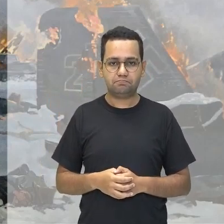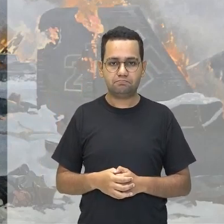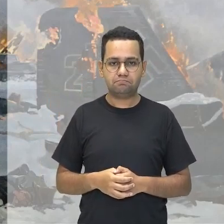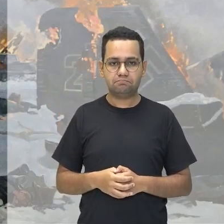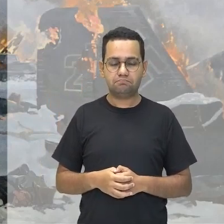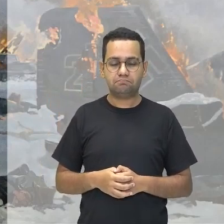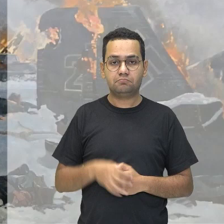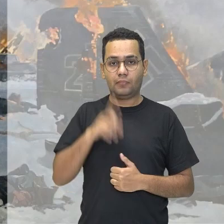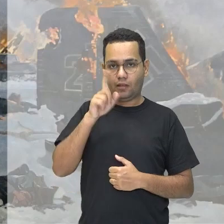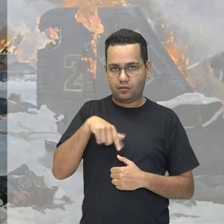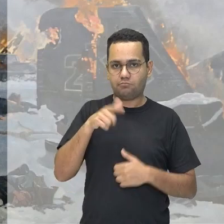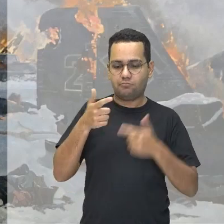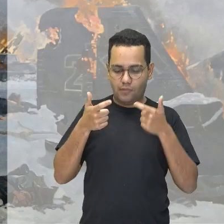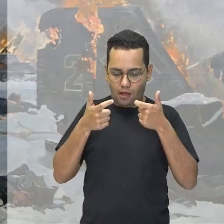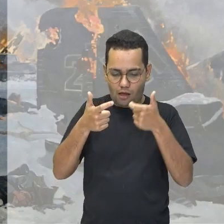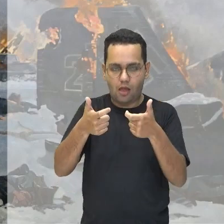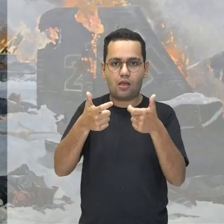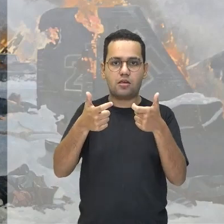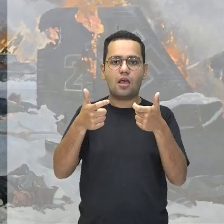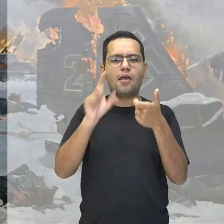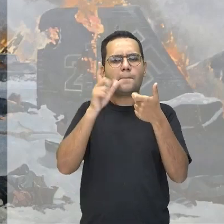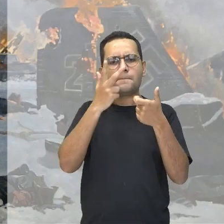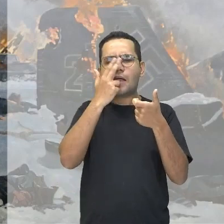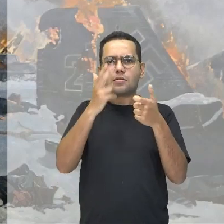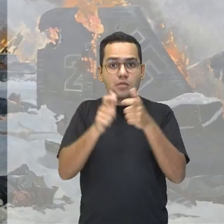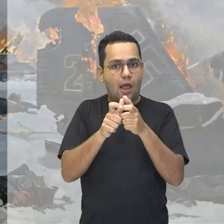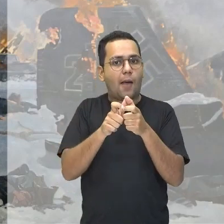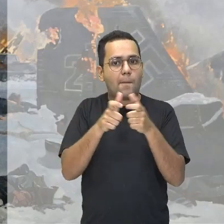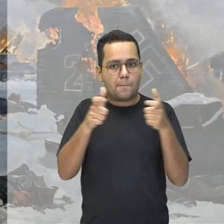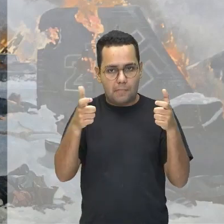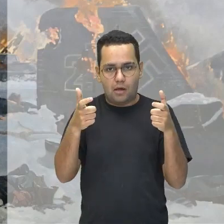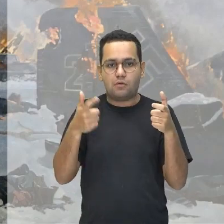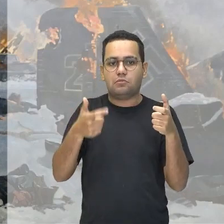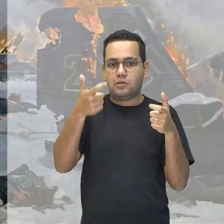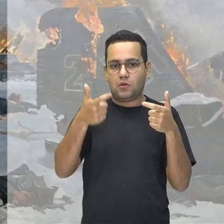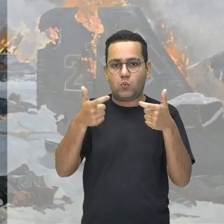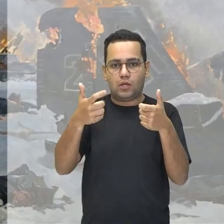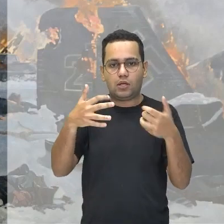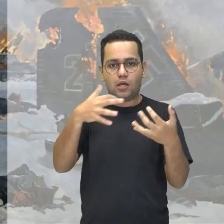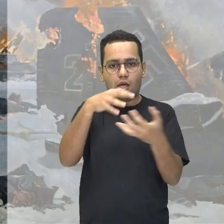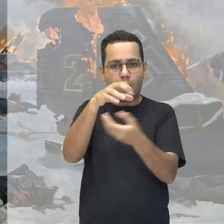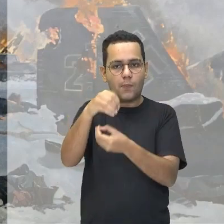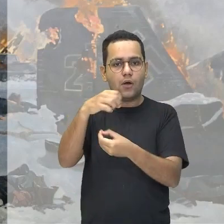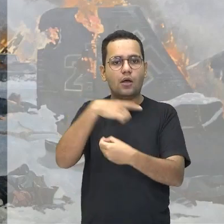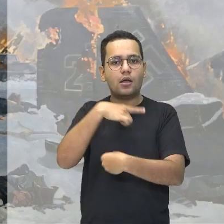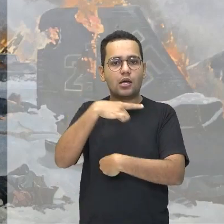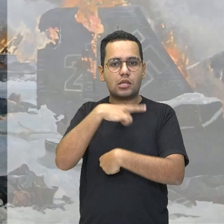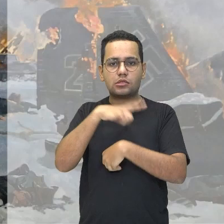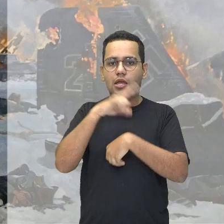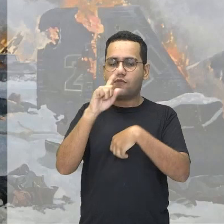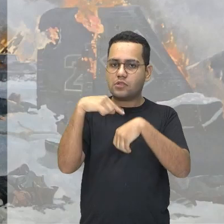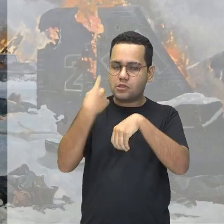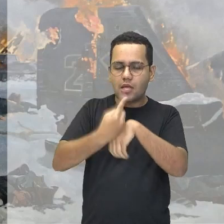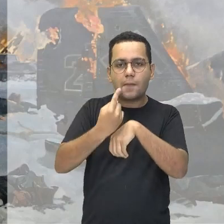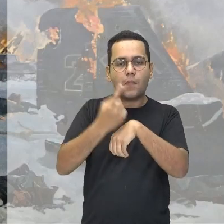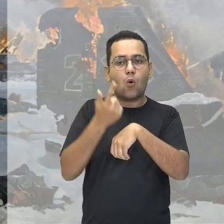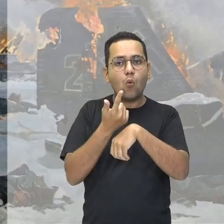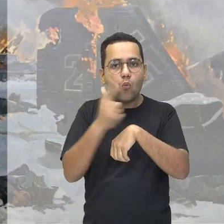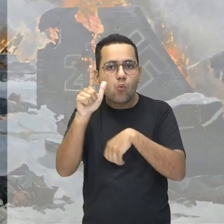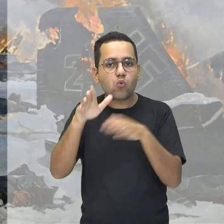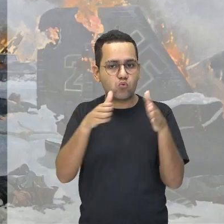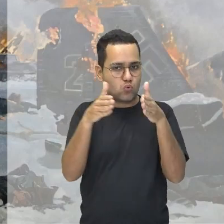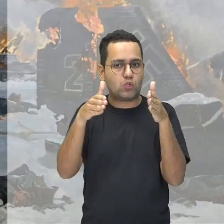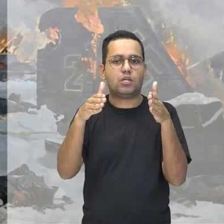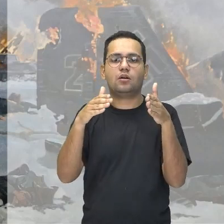mais sangrenta batalha da Segunda Guerra Mundial e mudou o rumo dos conflitos a partir da vitória dos soviéticos. Galera,